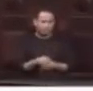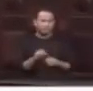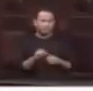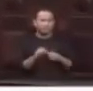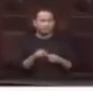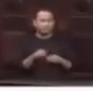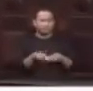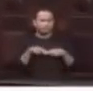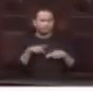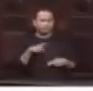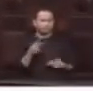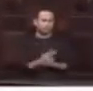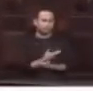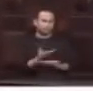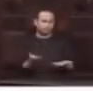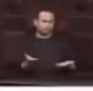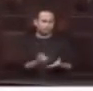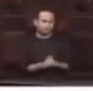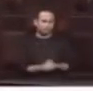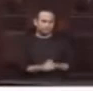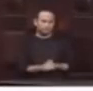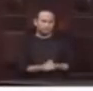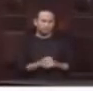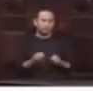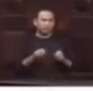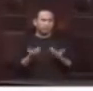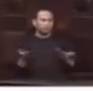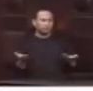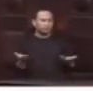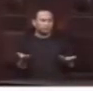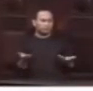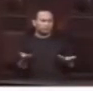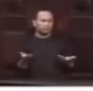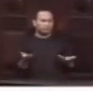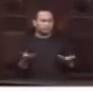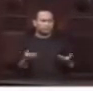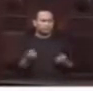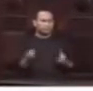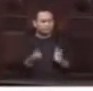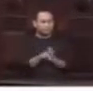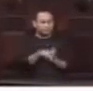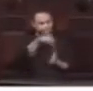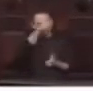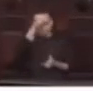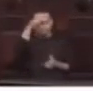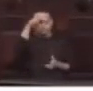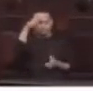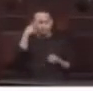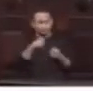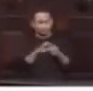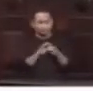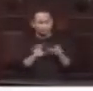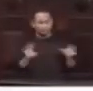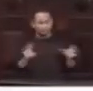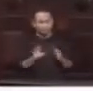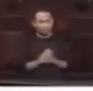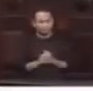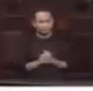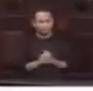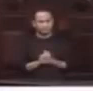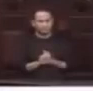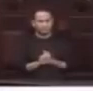situação? Questão interna corpo? Como assim? Isso é questão de interesse público. Tem que se tornar público.